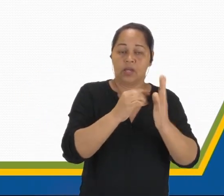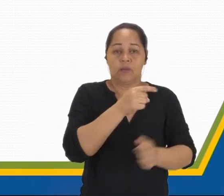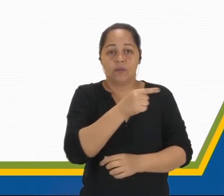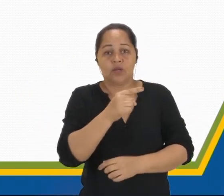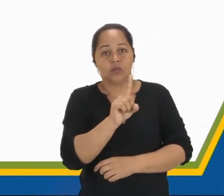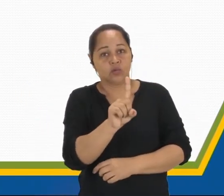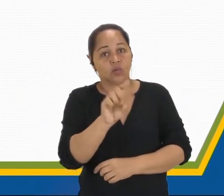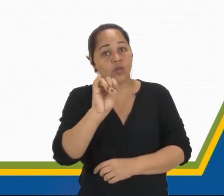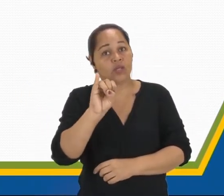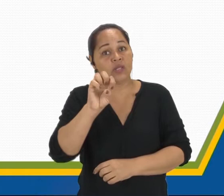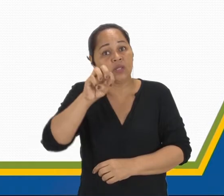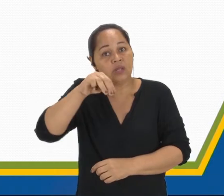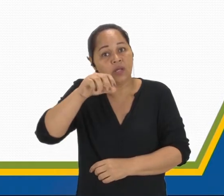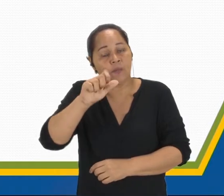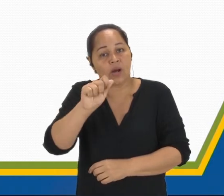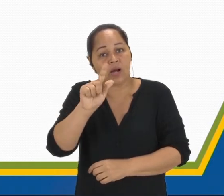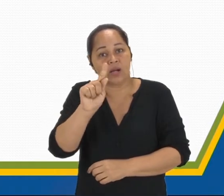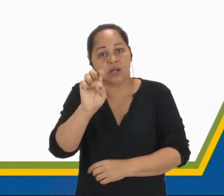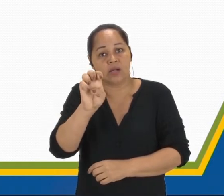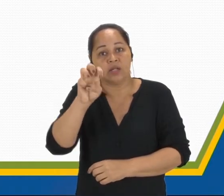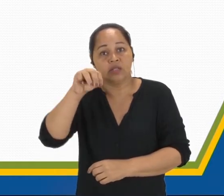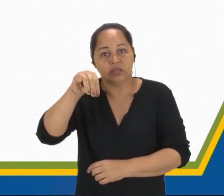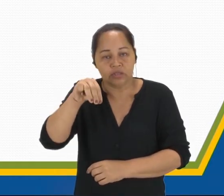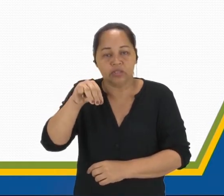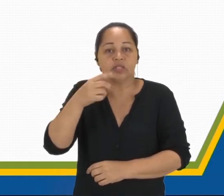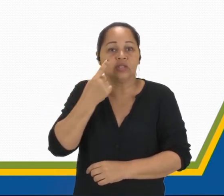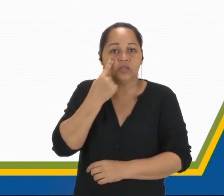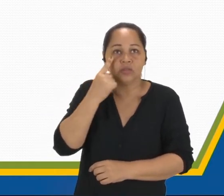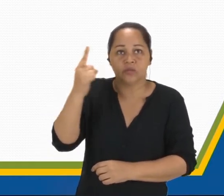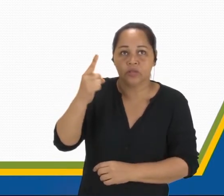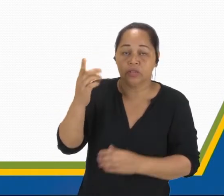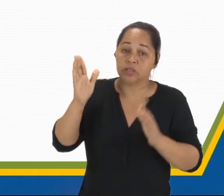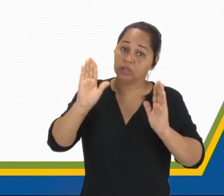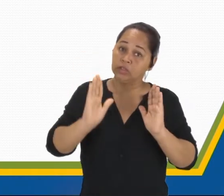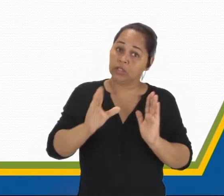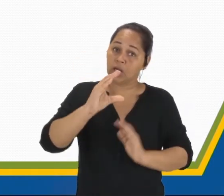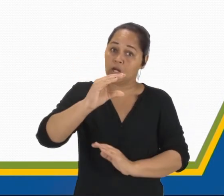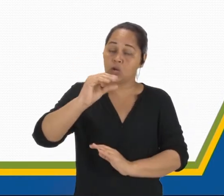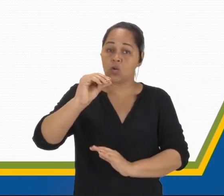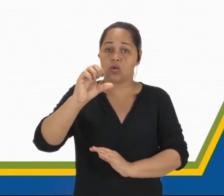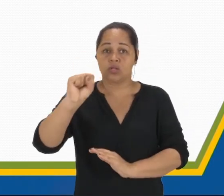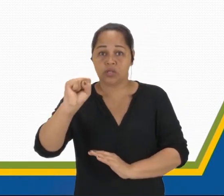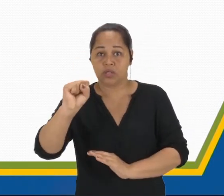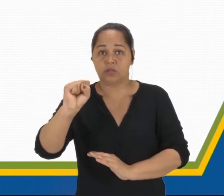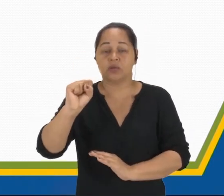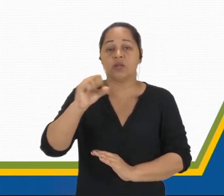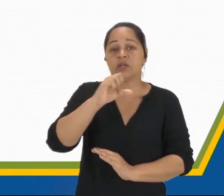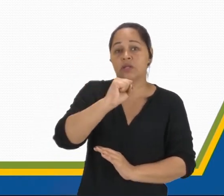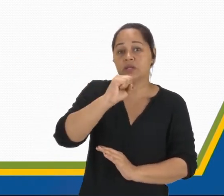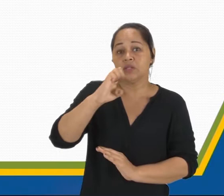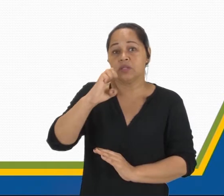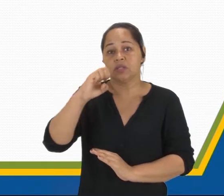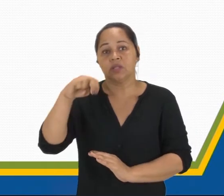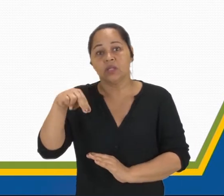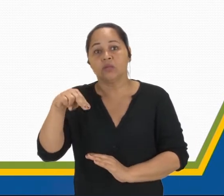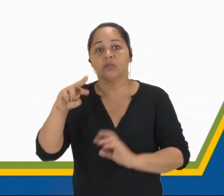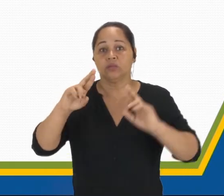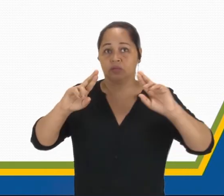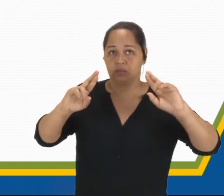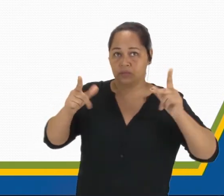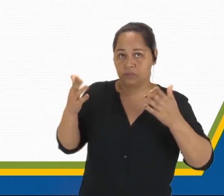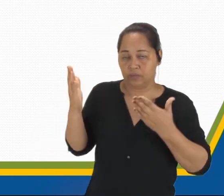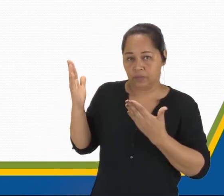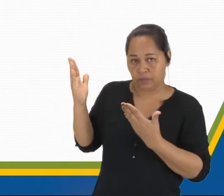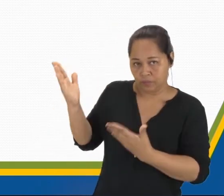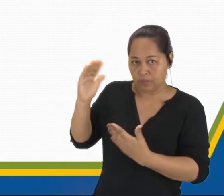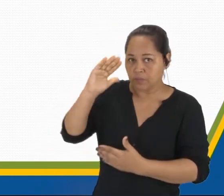voltando, você não vai ter retorno em cima disso daqui. Se você percebeu, esses valores aqui de tangente e cotangente mudam totalmente